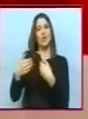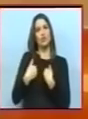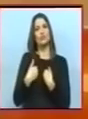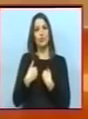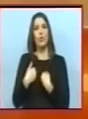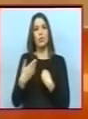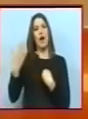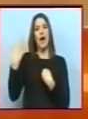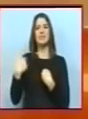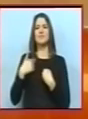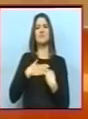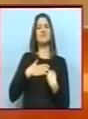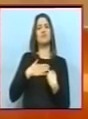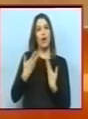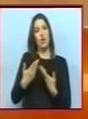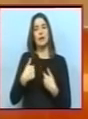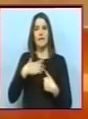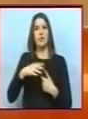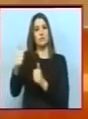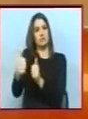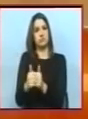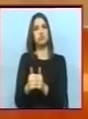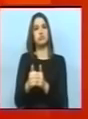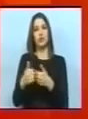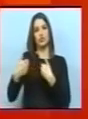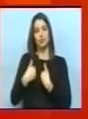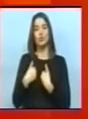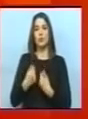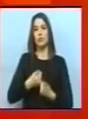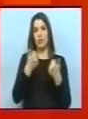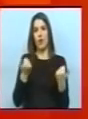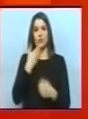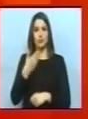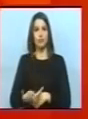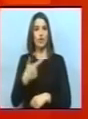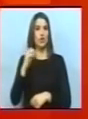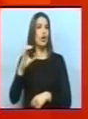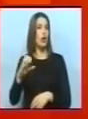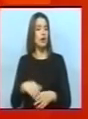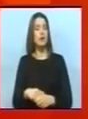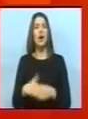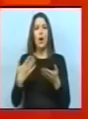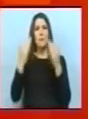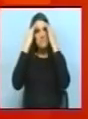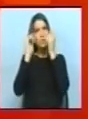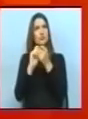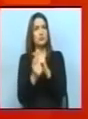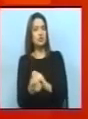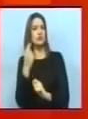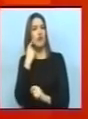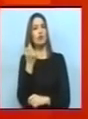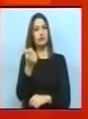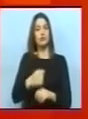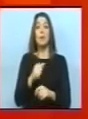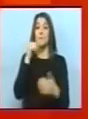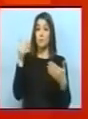procurar profissionais qualificados para os saber acompanhar. Inclusivamente, eu acho que há uma mudança de mentalidade. Antes mesmo da